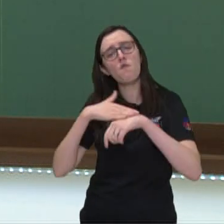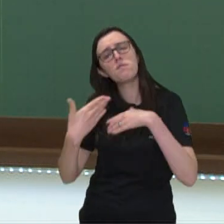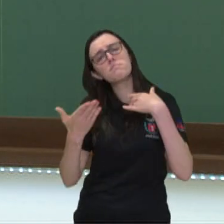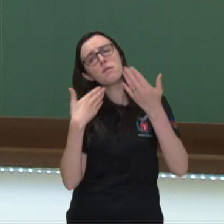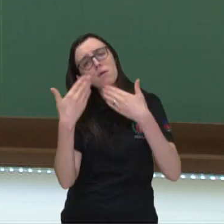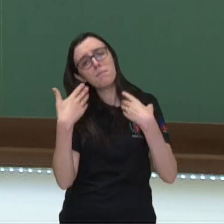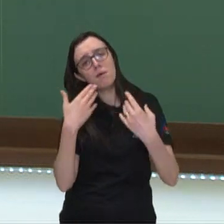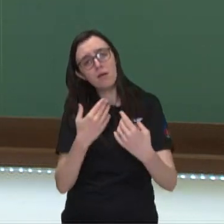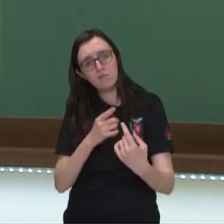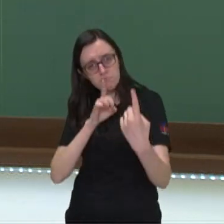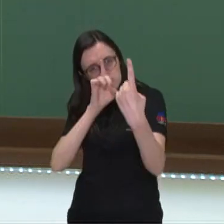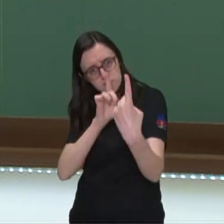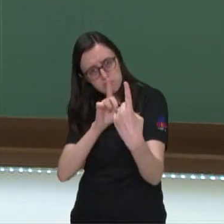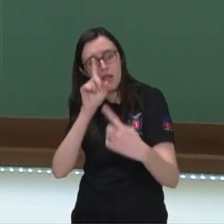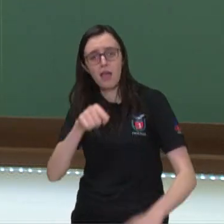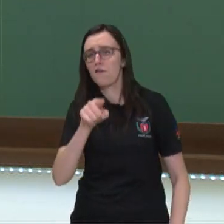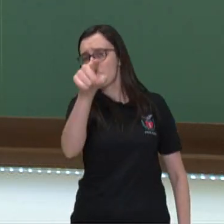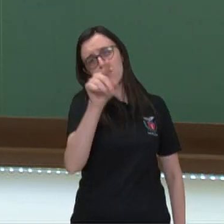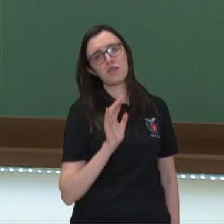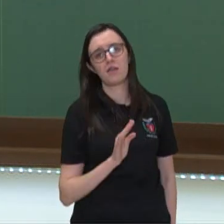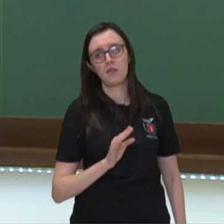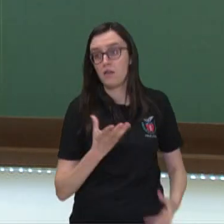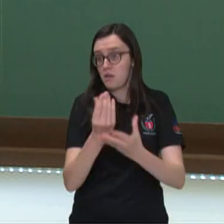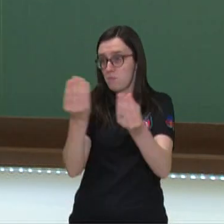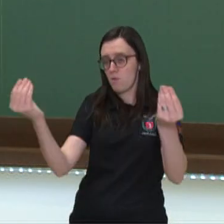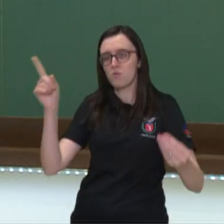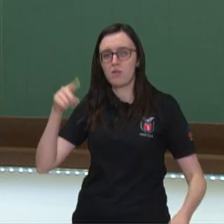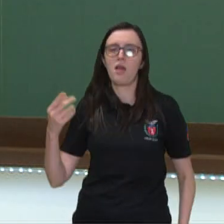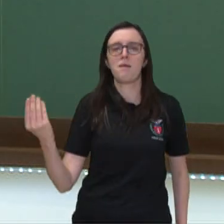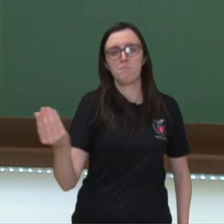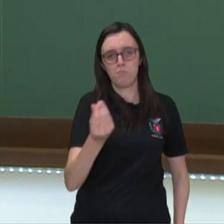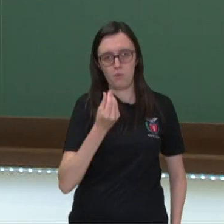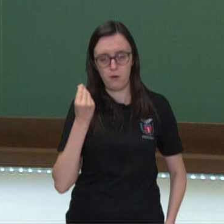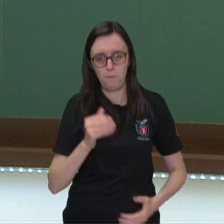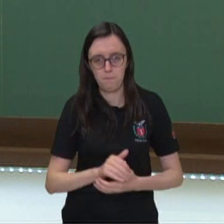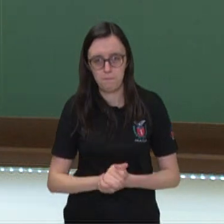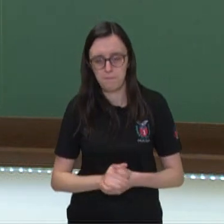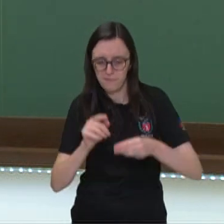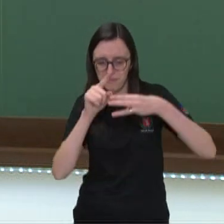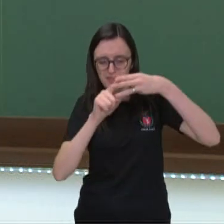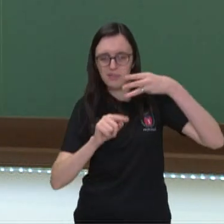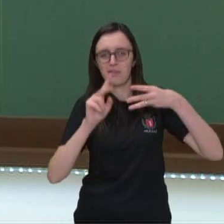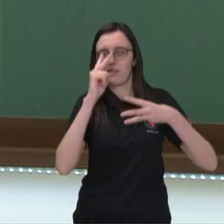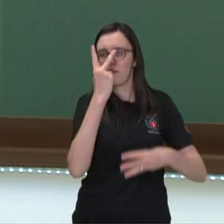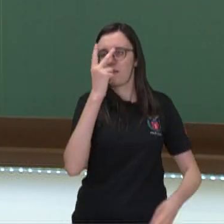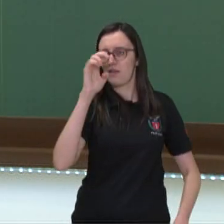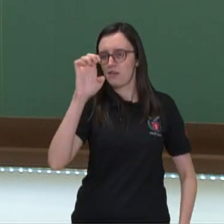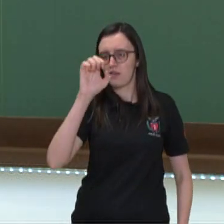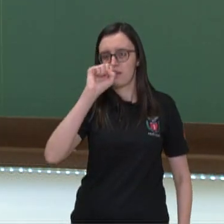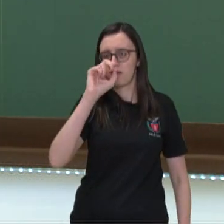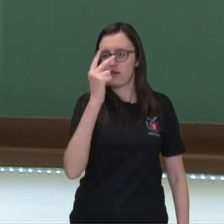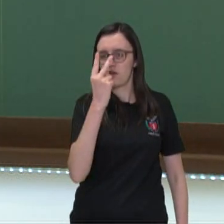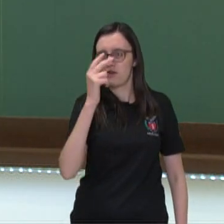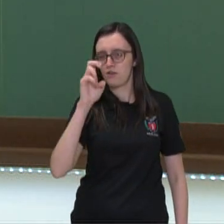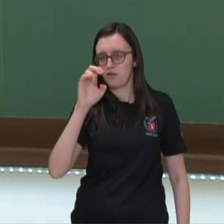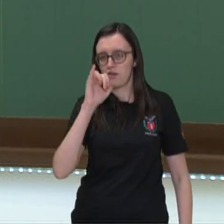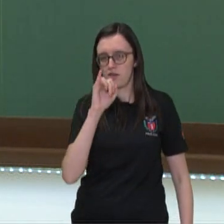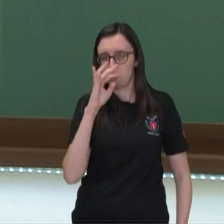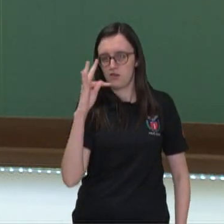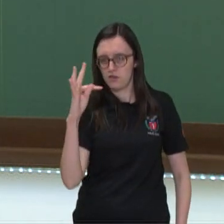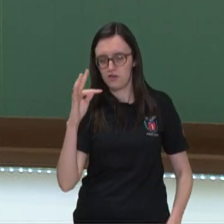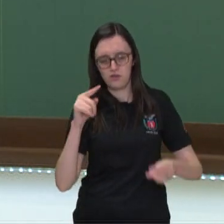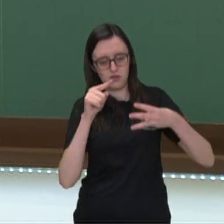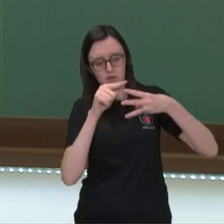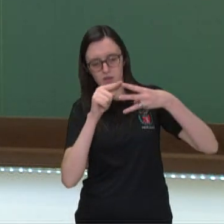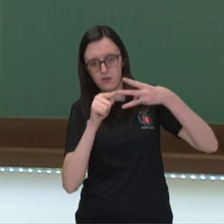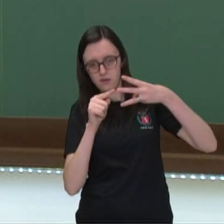pessoa, singular. Está falando com várias, plural. O he, o she, o it, ele é, ele está, ela é,